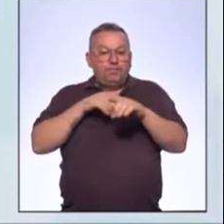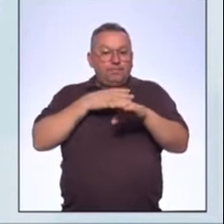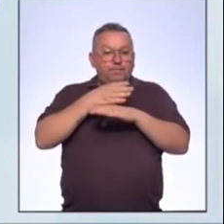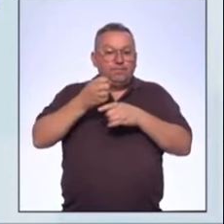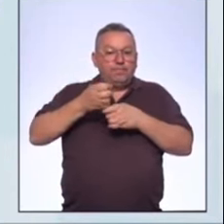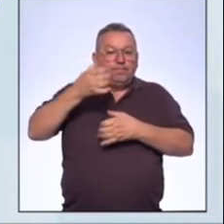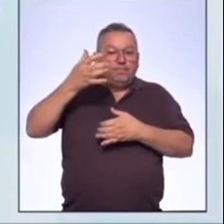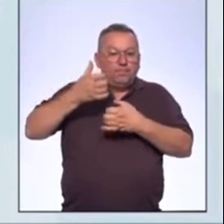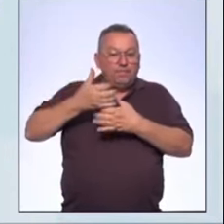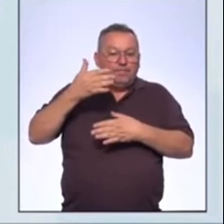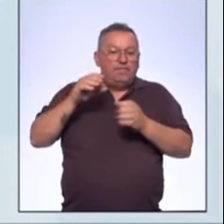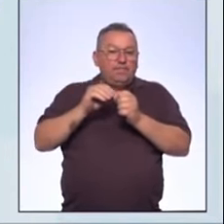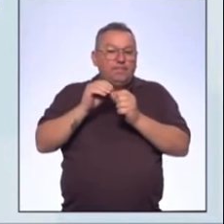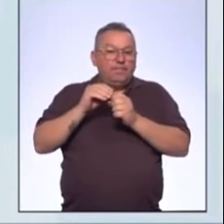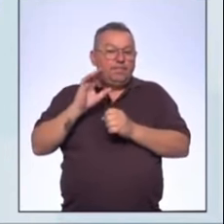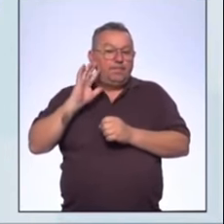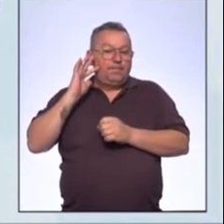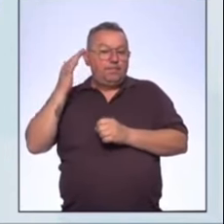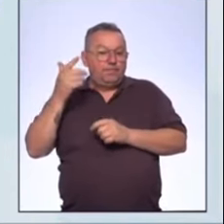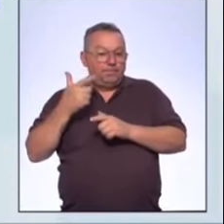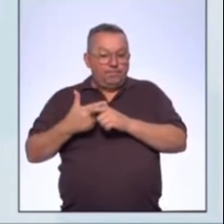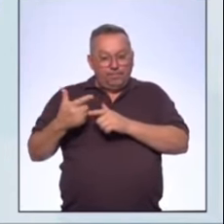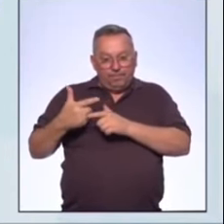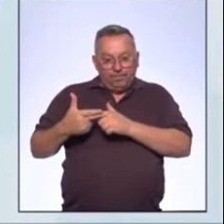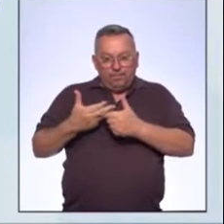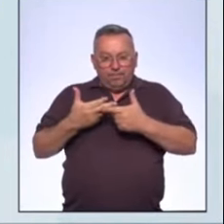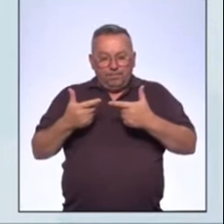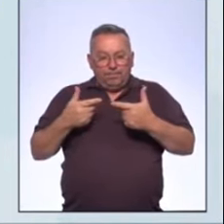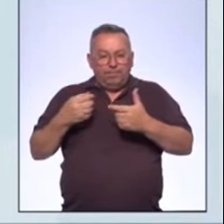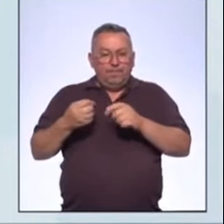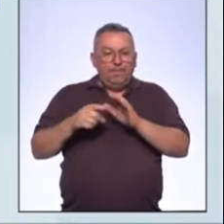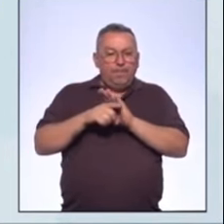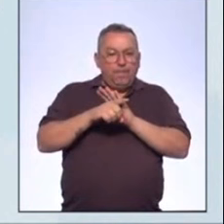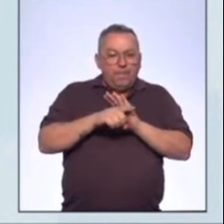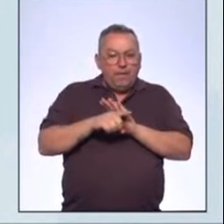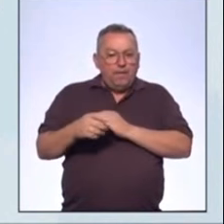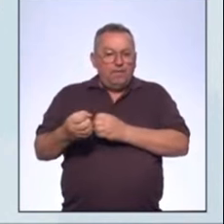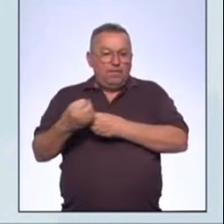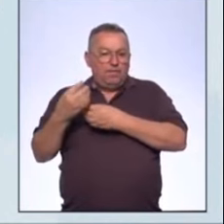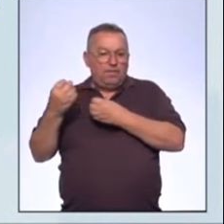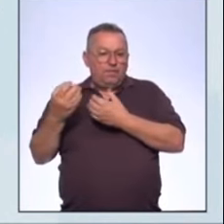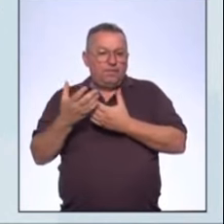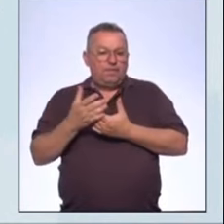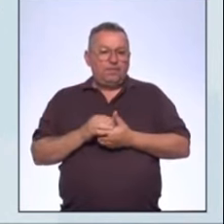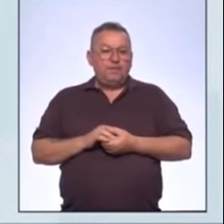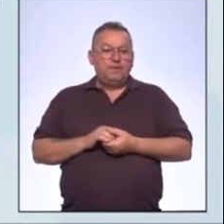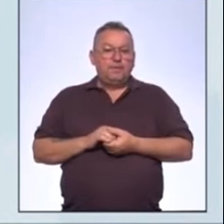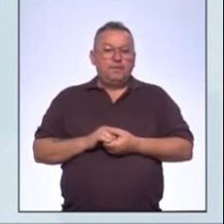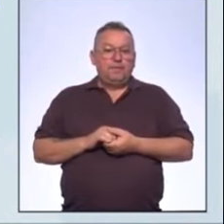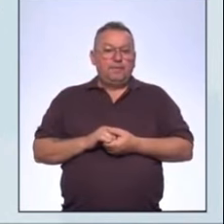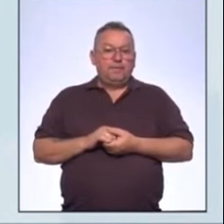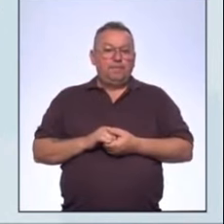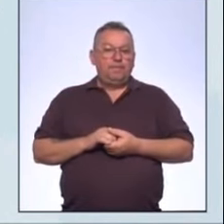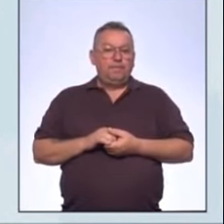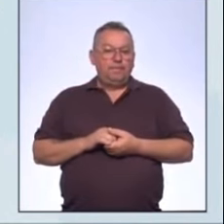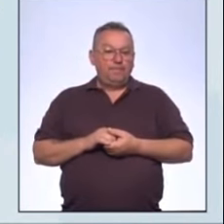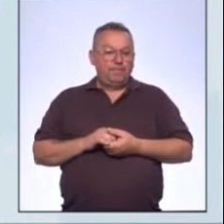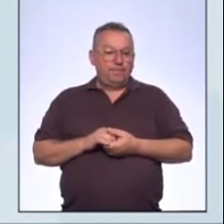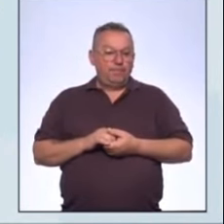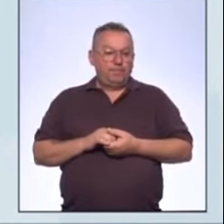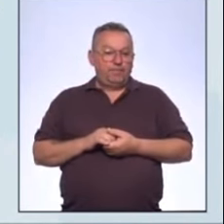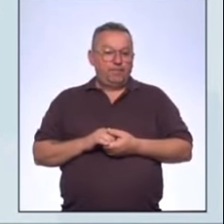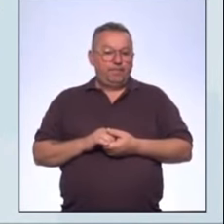chat, tentar resolver algumas atividades, buscar informações, tá bom? Muito bem.